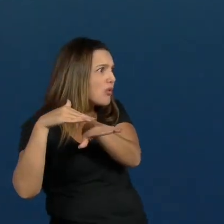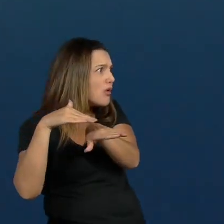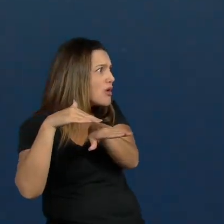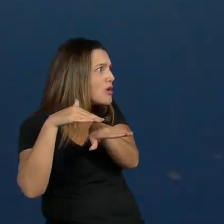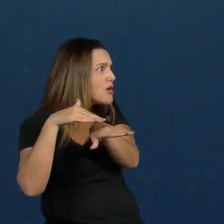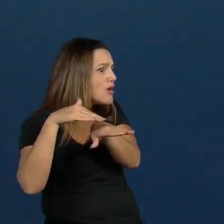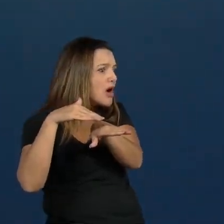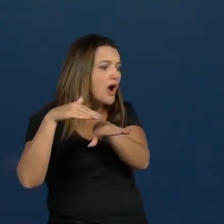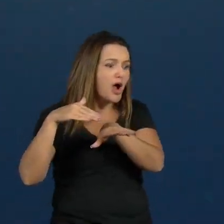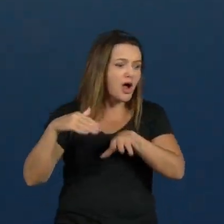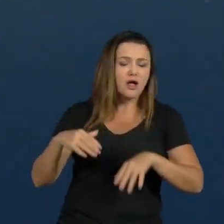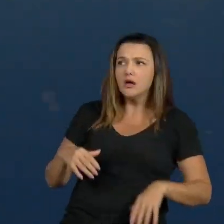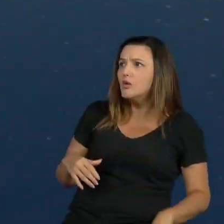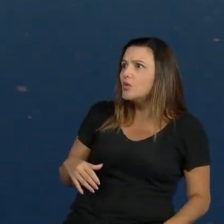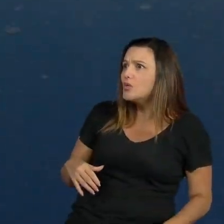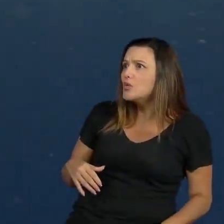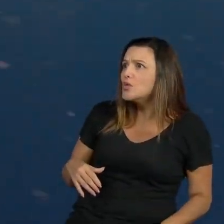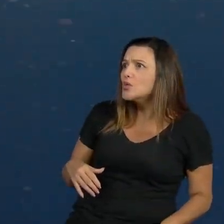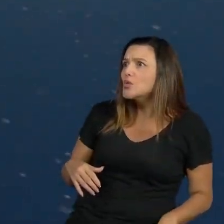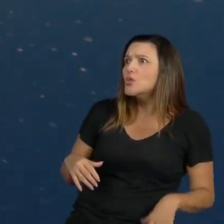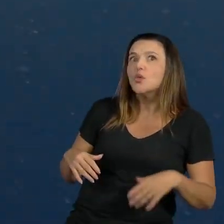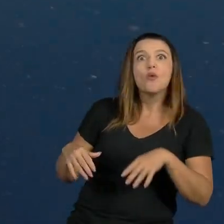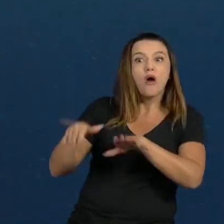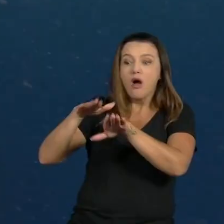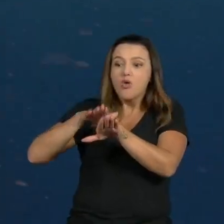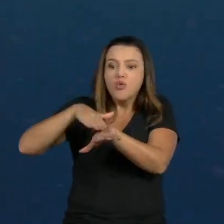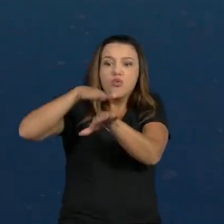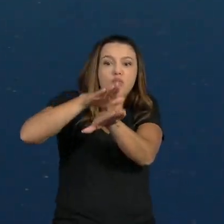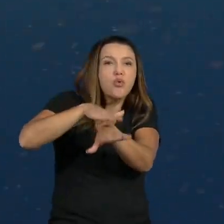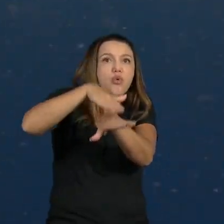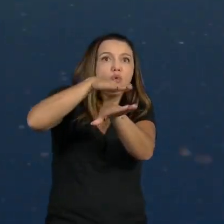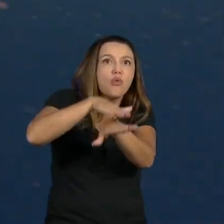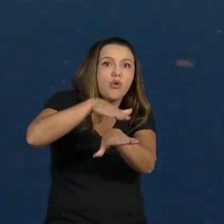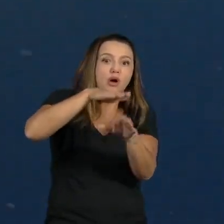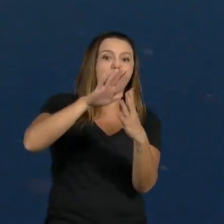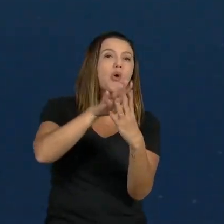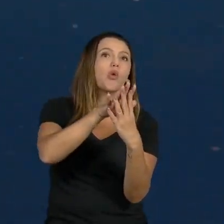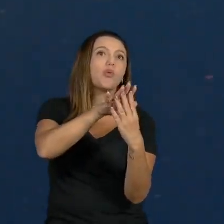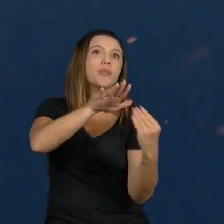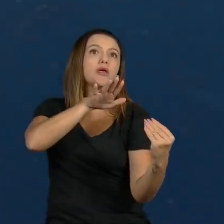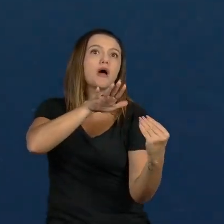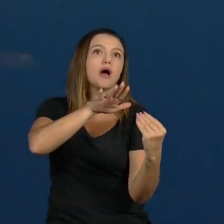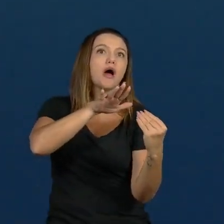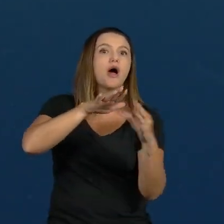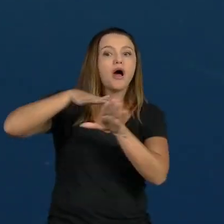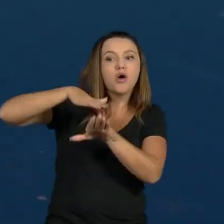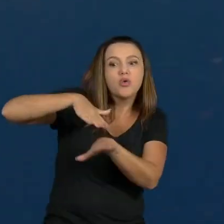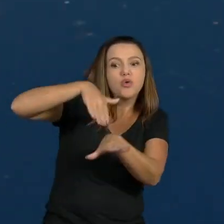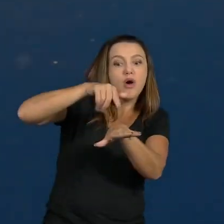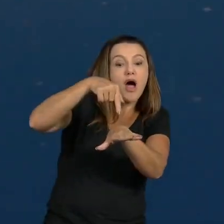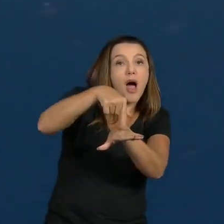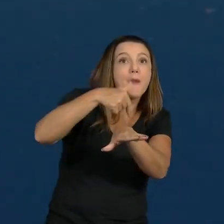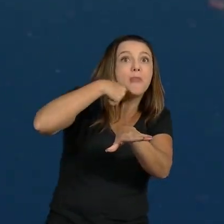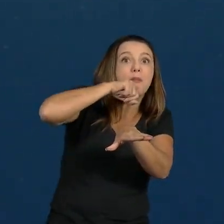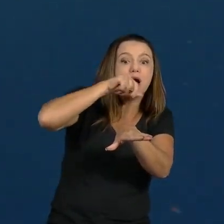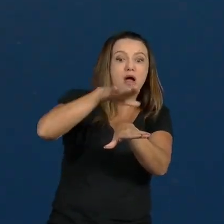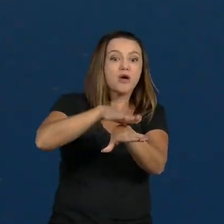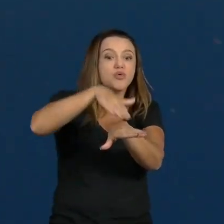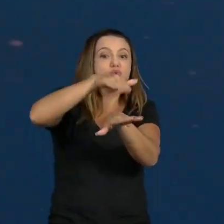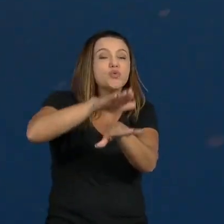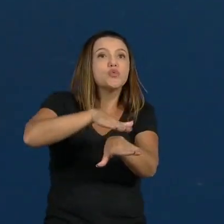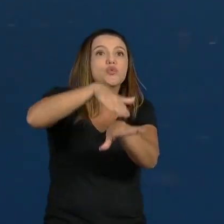seu filhote, que imita o comportamento da mãe, então eles vêm junto na minha direção, e eu vou me afastando e girando em torno dela. Eu não sei se ela